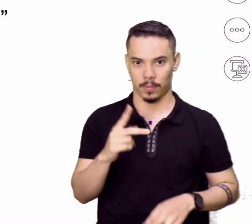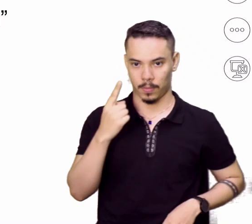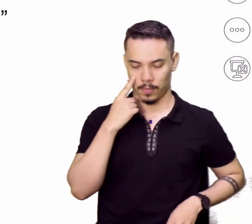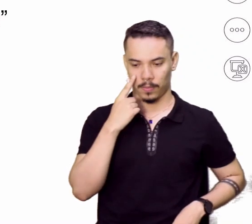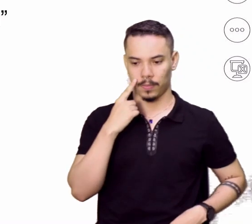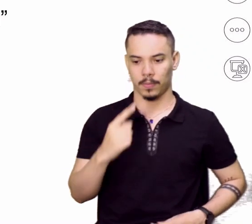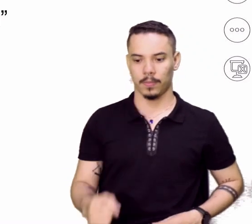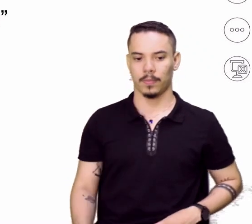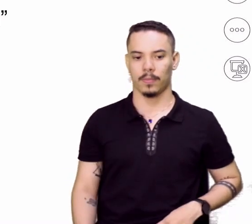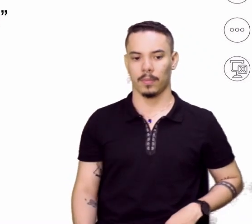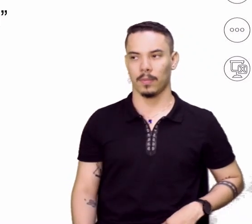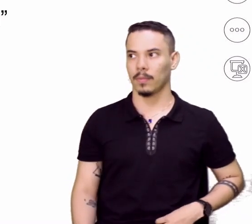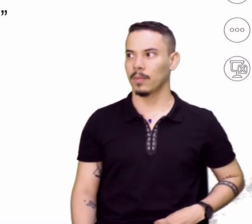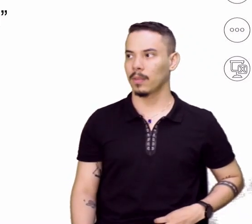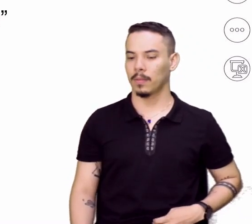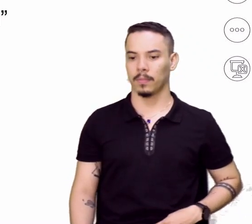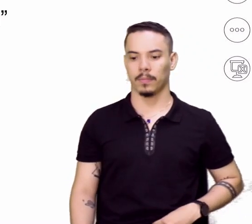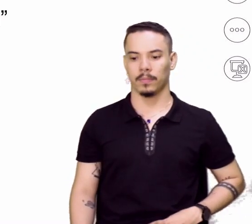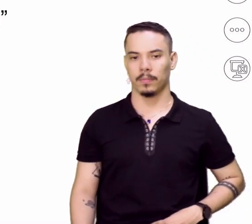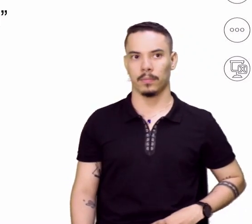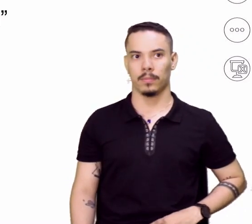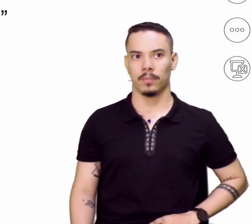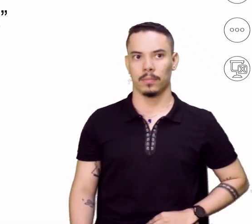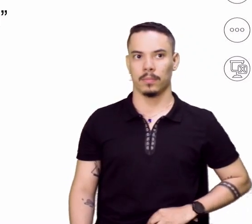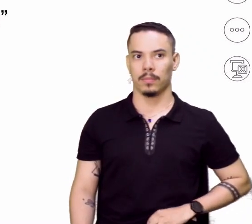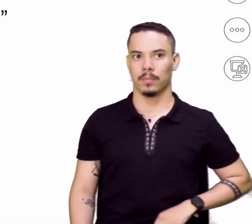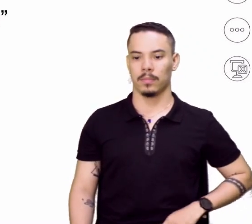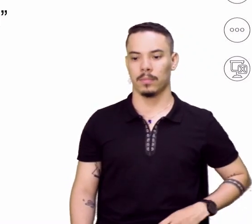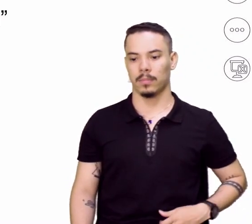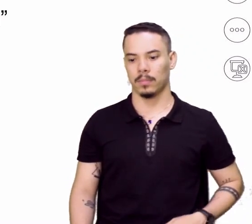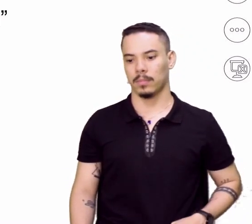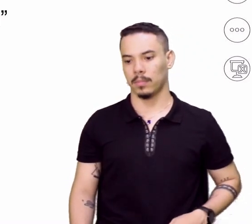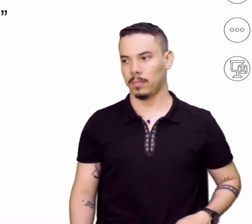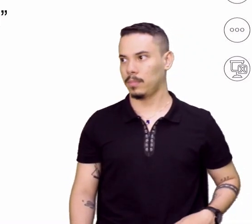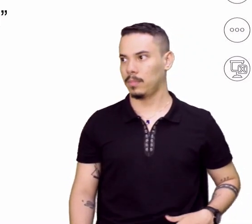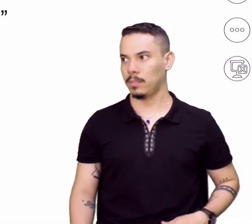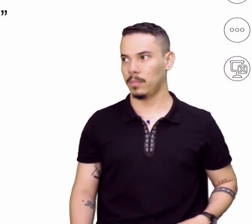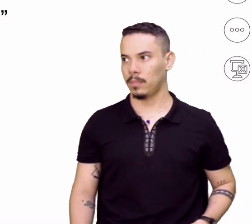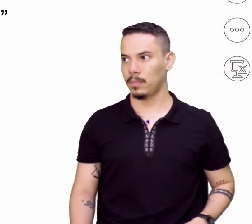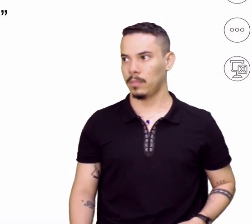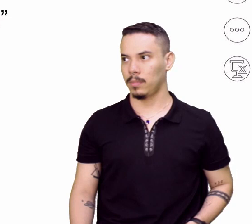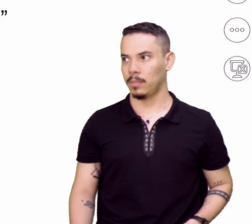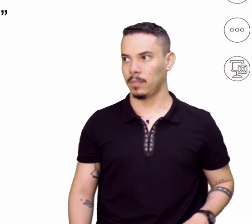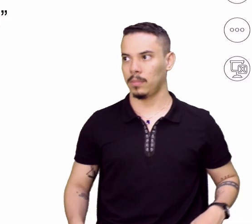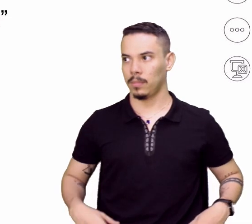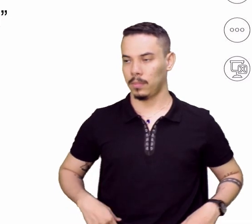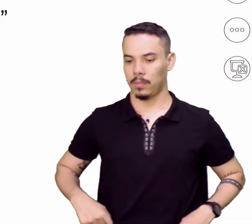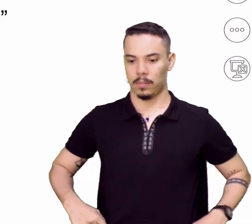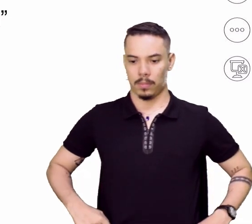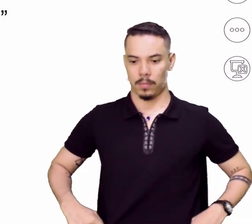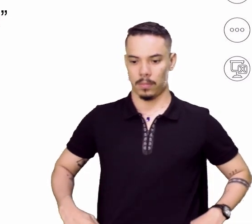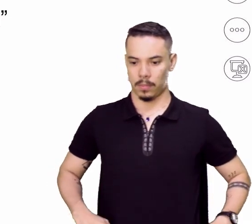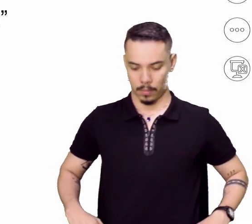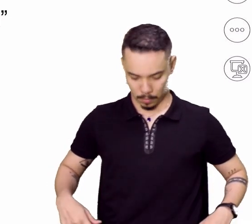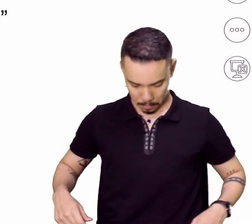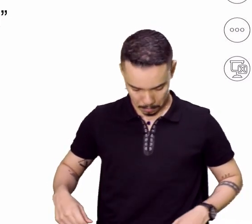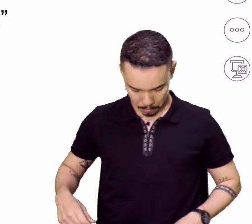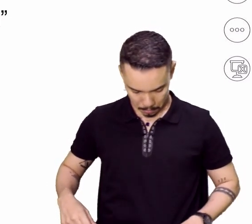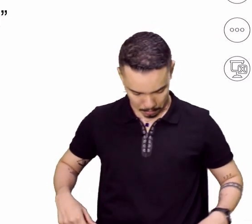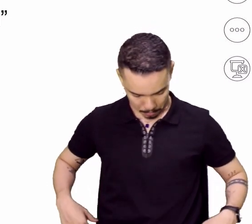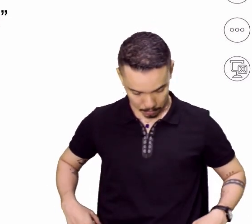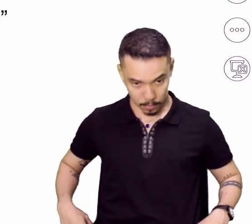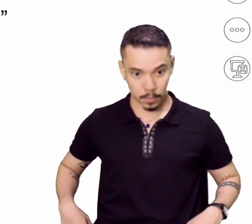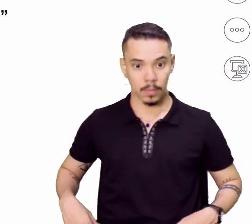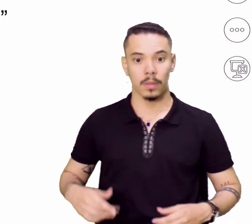lá? Olha só, para começar a nossa aula a gente vai falar sobre subject or object, ou